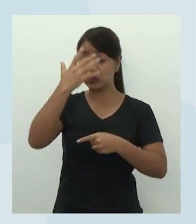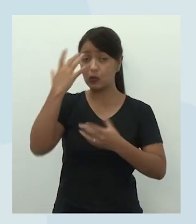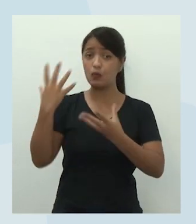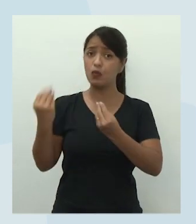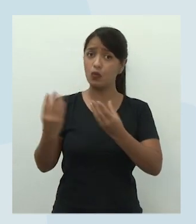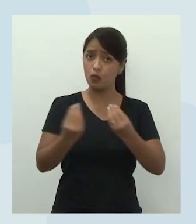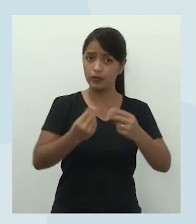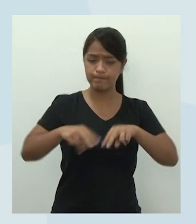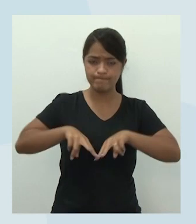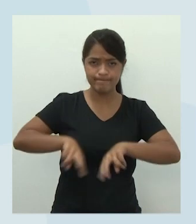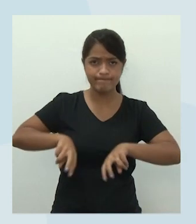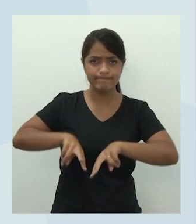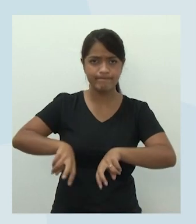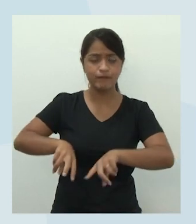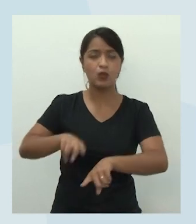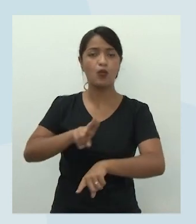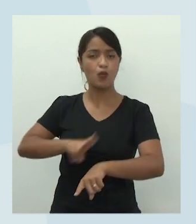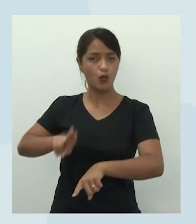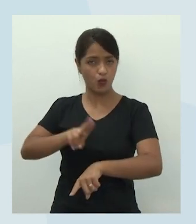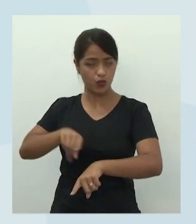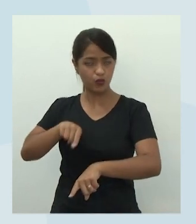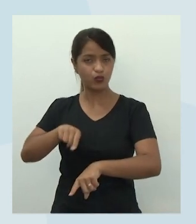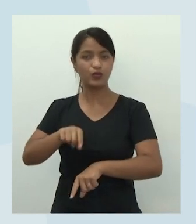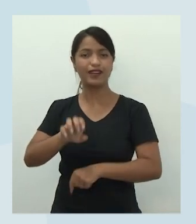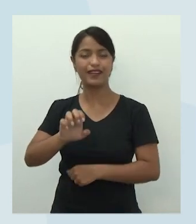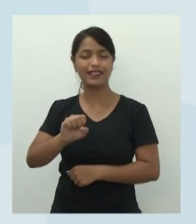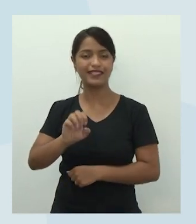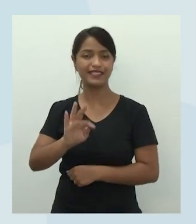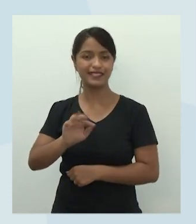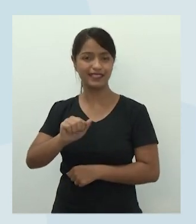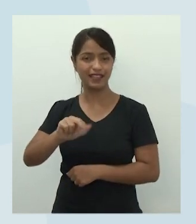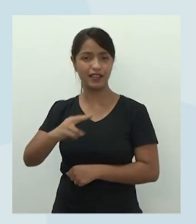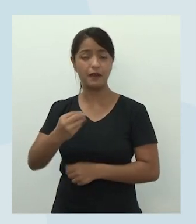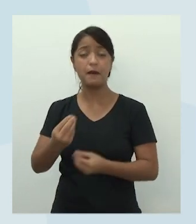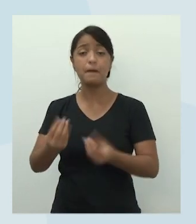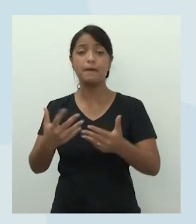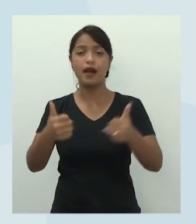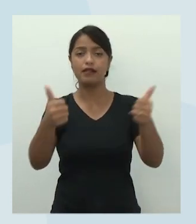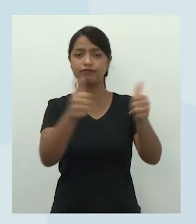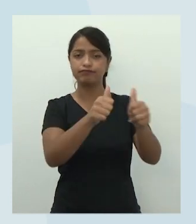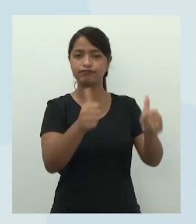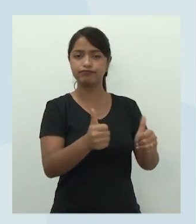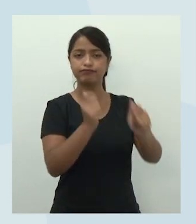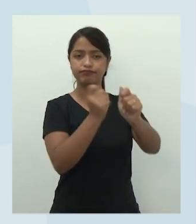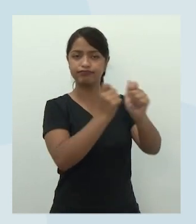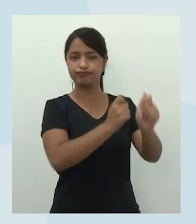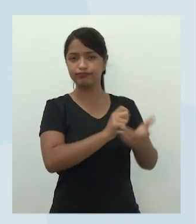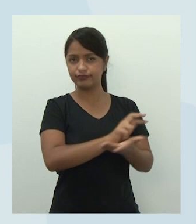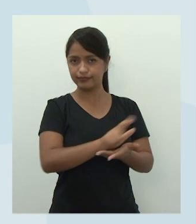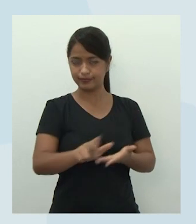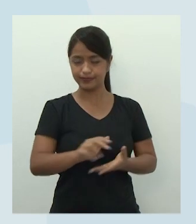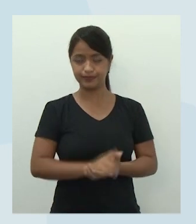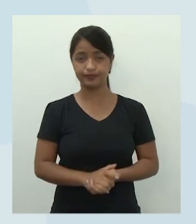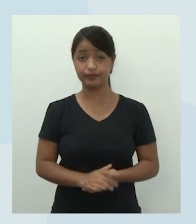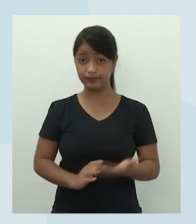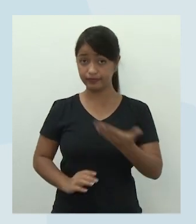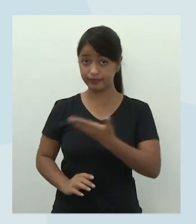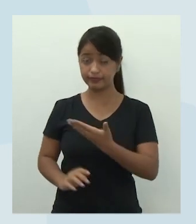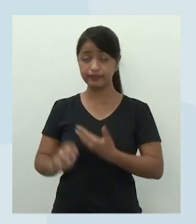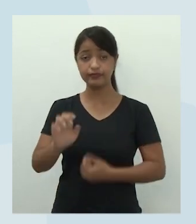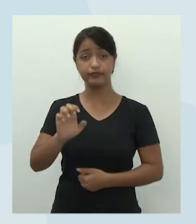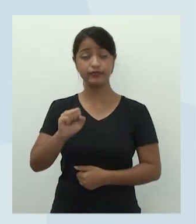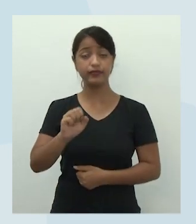aí, né? Na confecção de artefatos. O estanho por si só, ele é